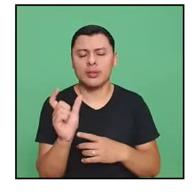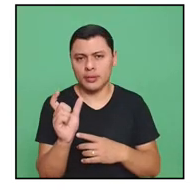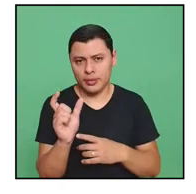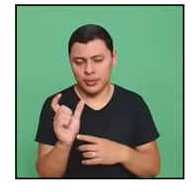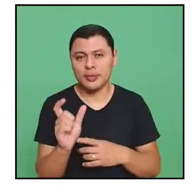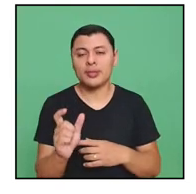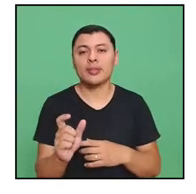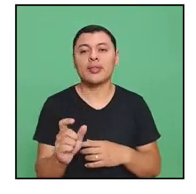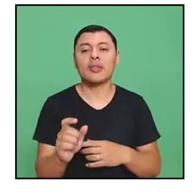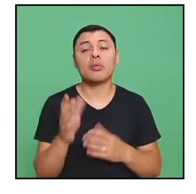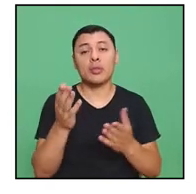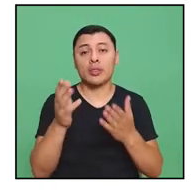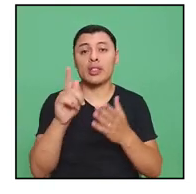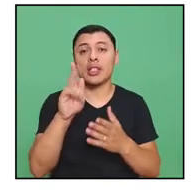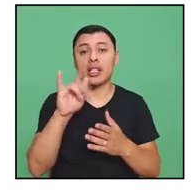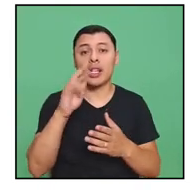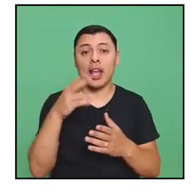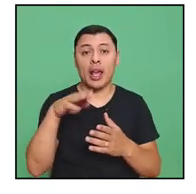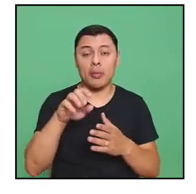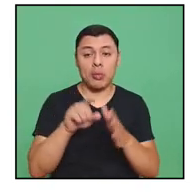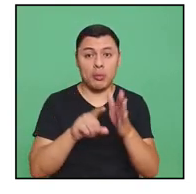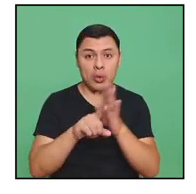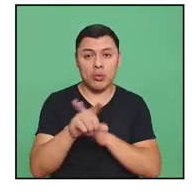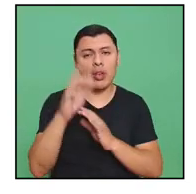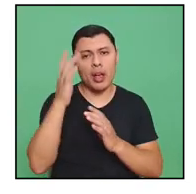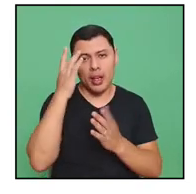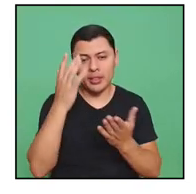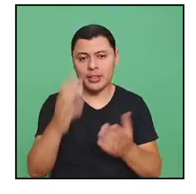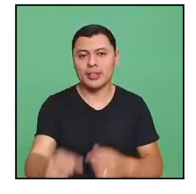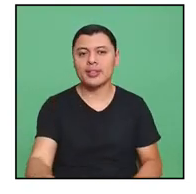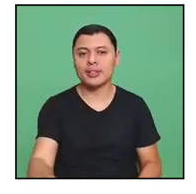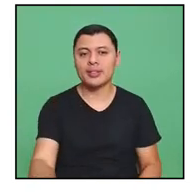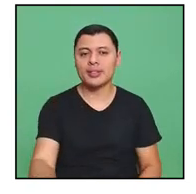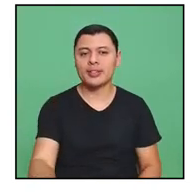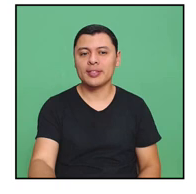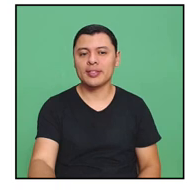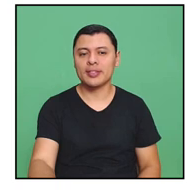Mas Guilherme, queria jogar para ti, assim, para abrir a conversa um pouco também.